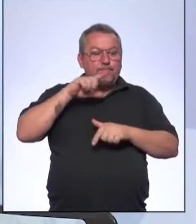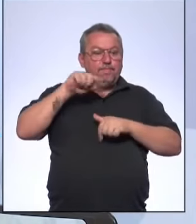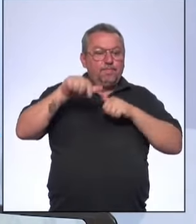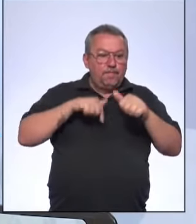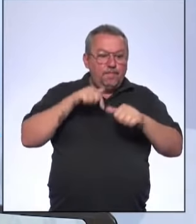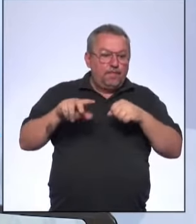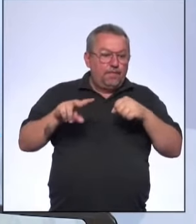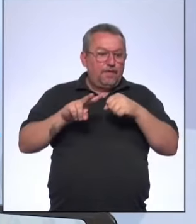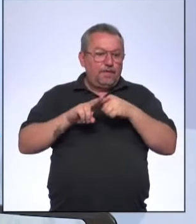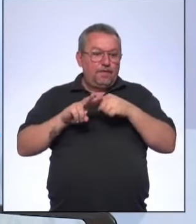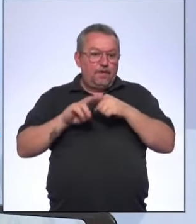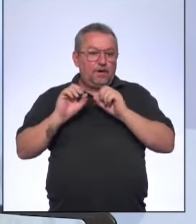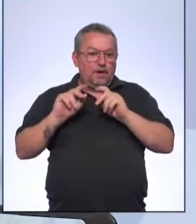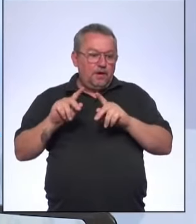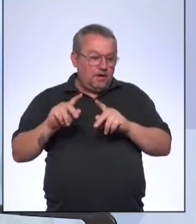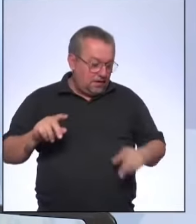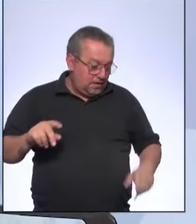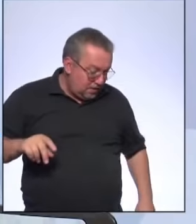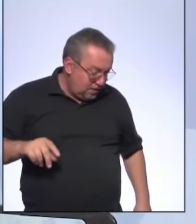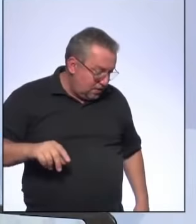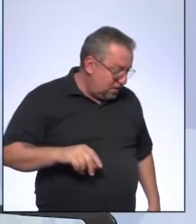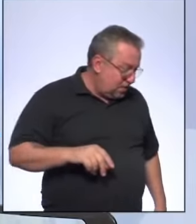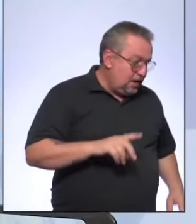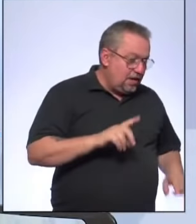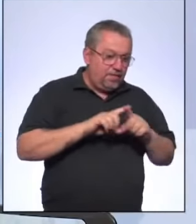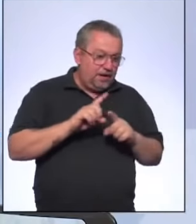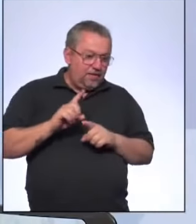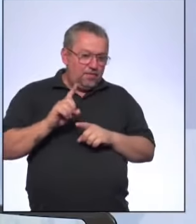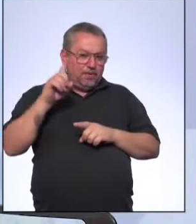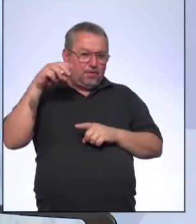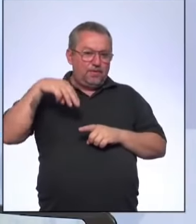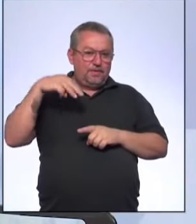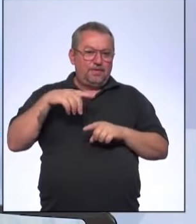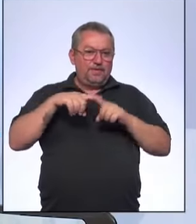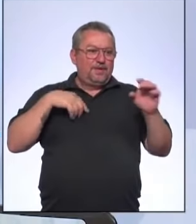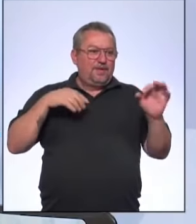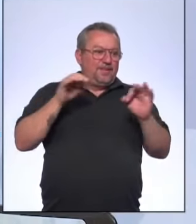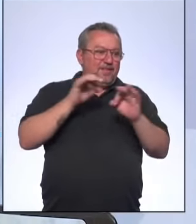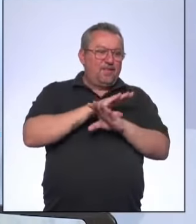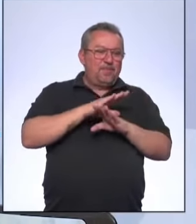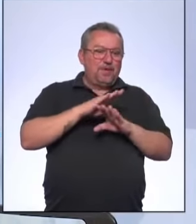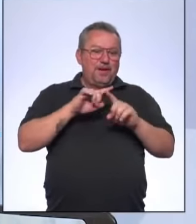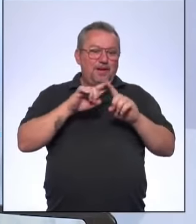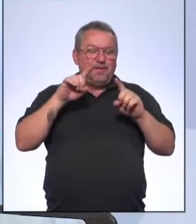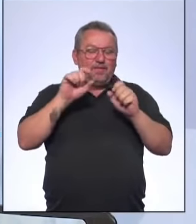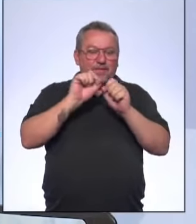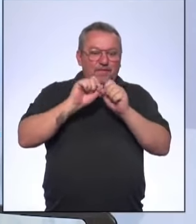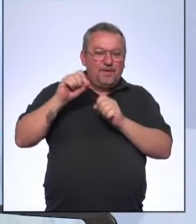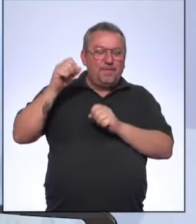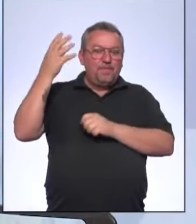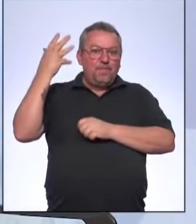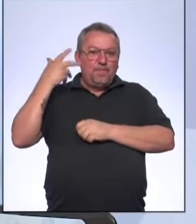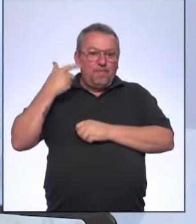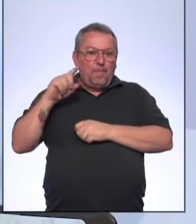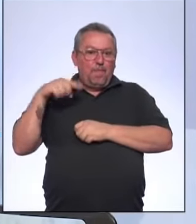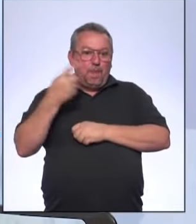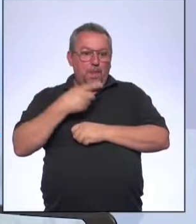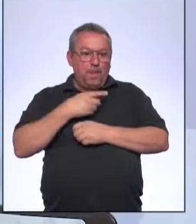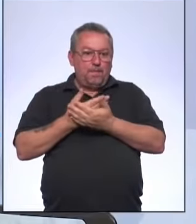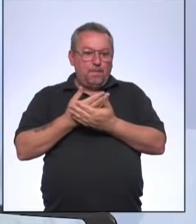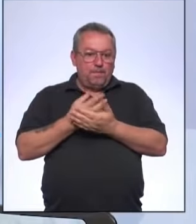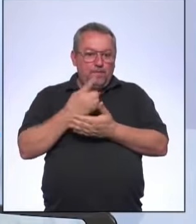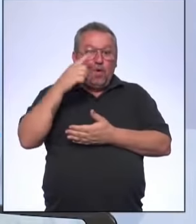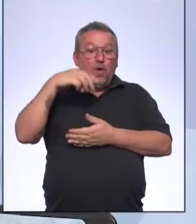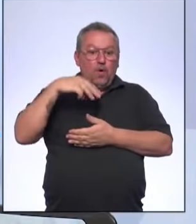trabalhando vocabulário ok então um minuto para você completar o seu mais map com os animais que nós